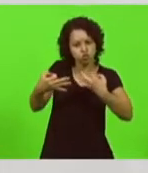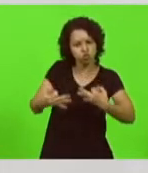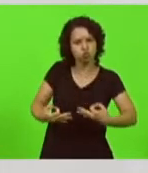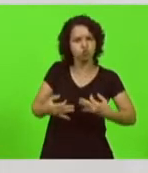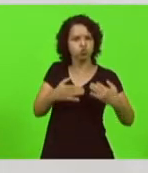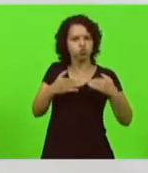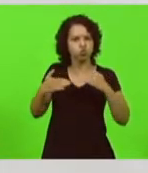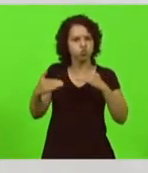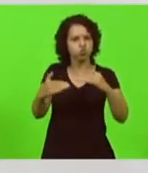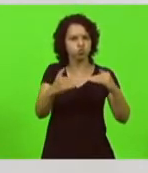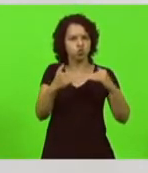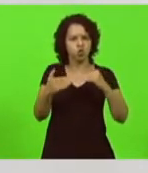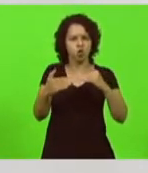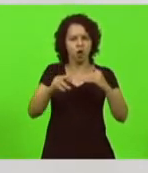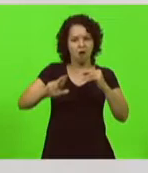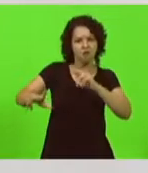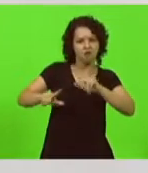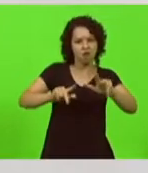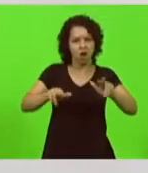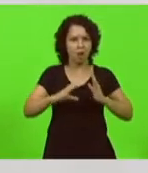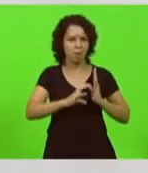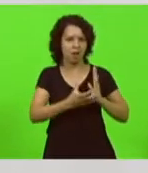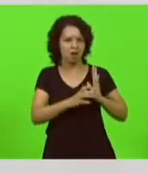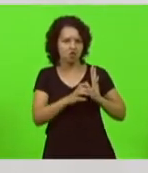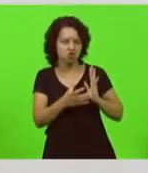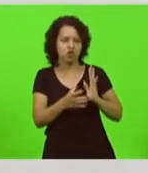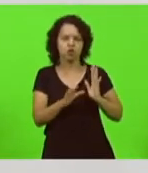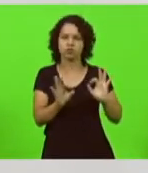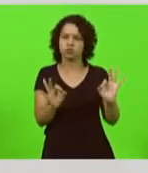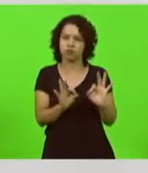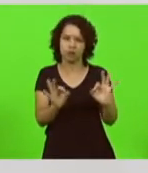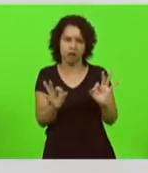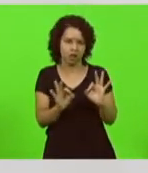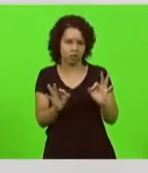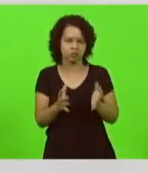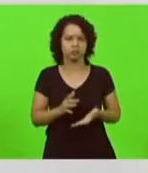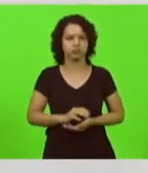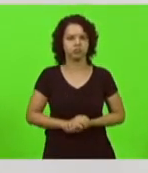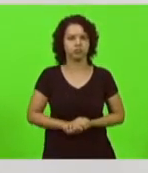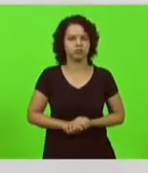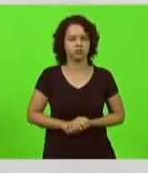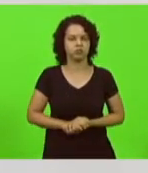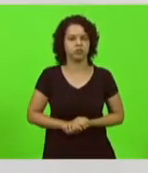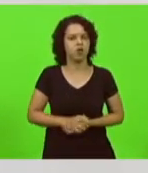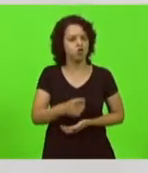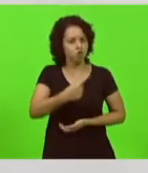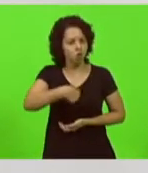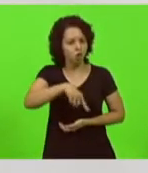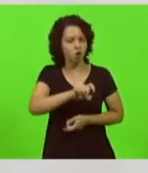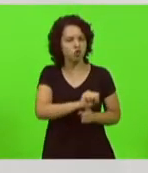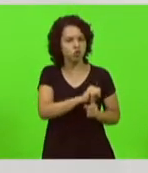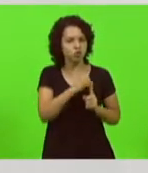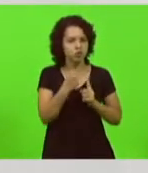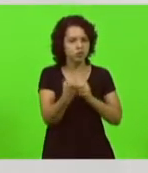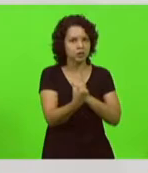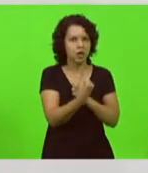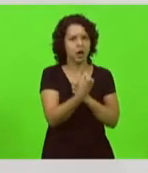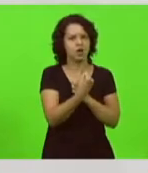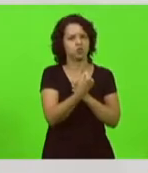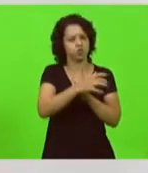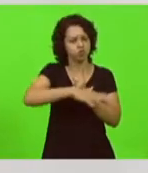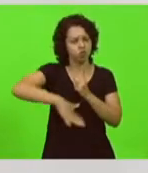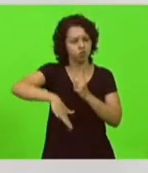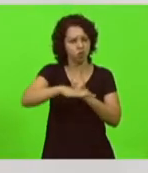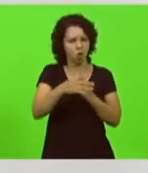partidárias ou redutos eleitorais. Afinal, enquanto sociedade, não somos adversários, mas